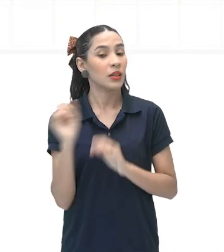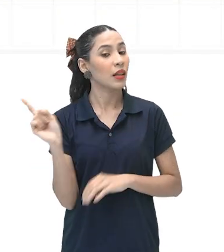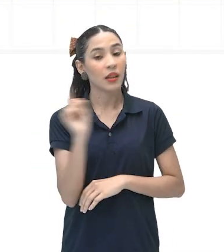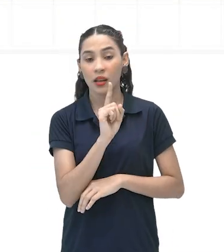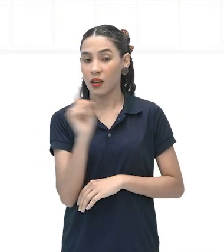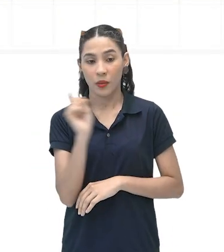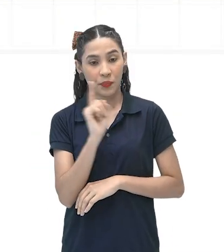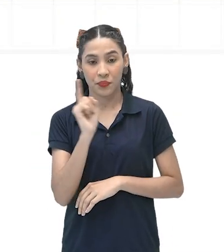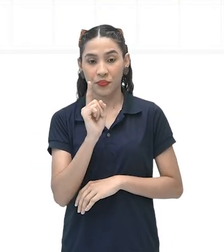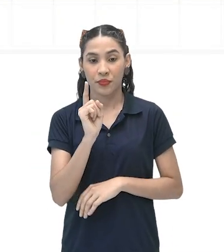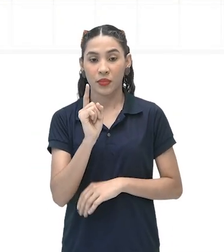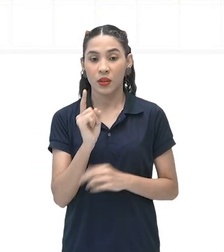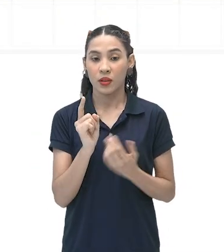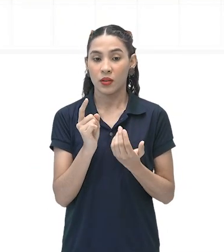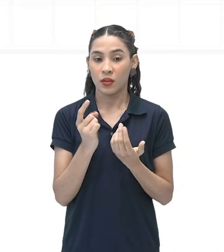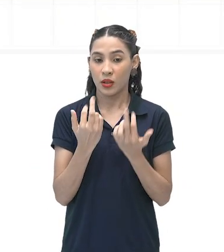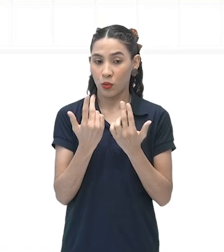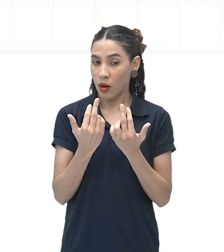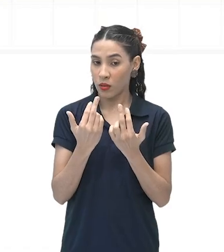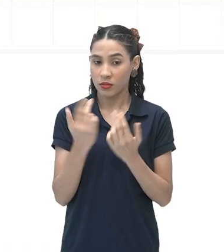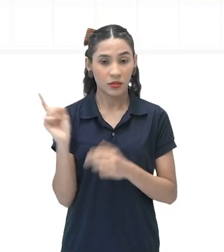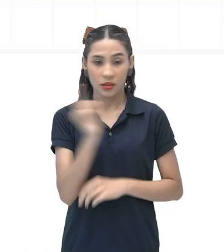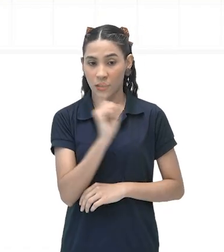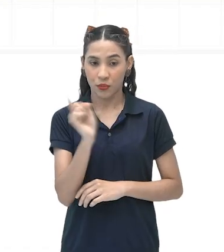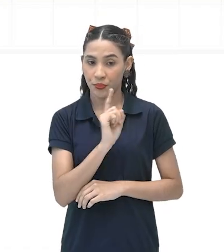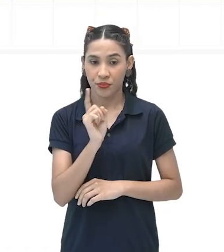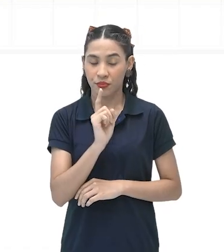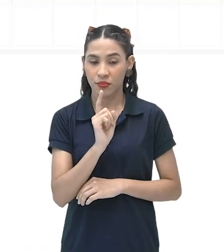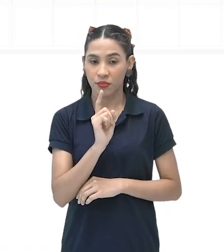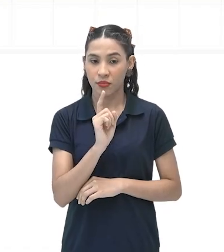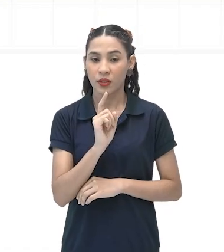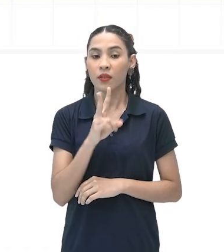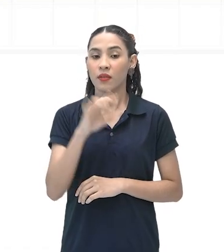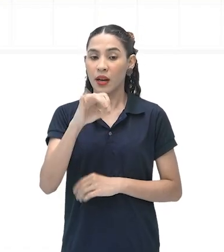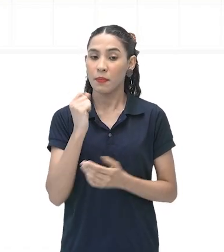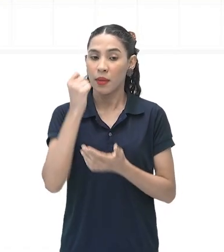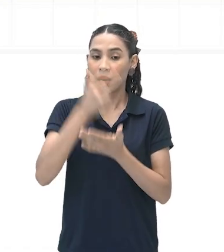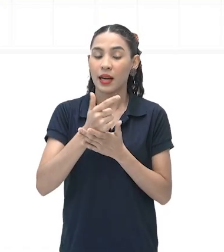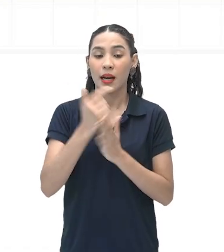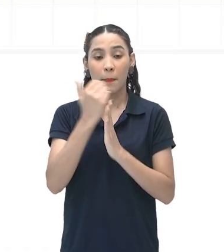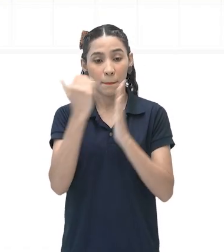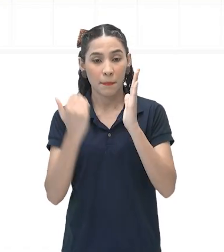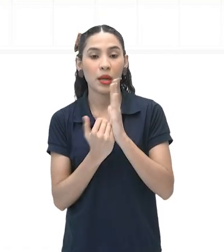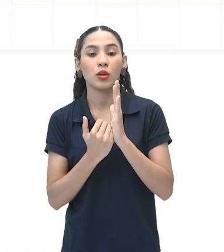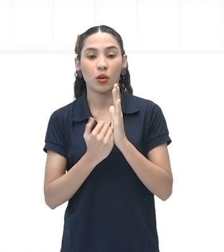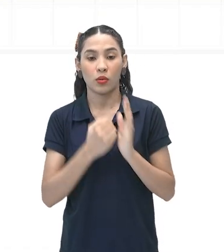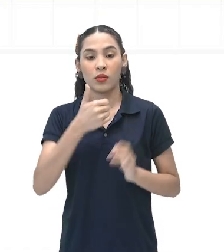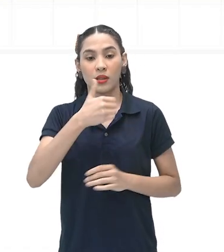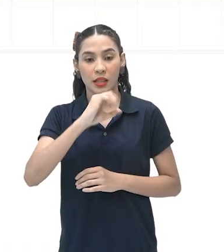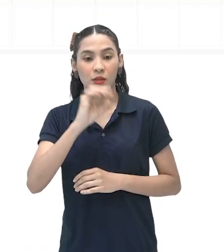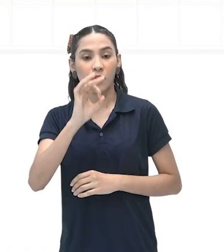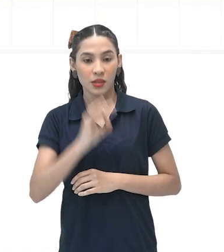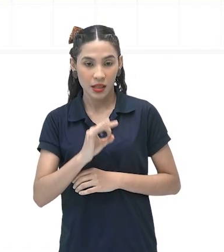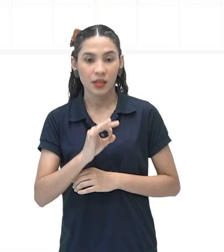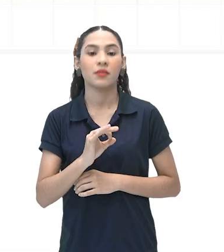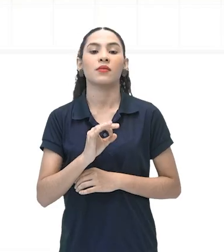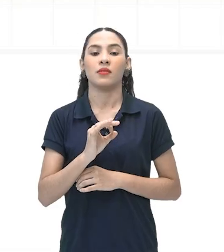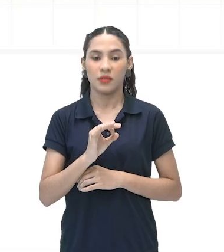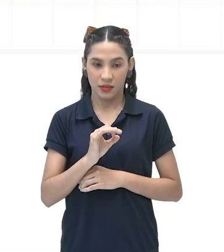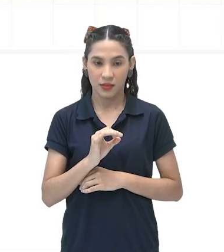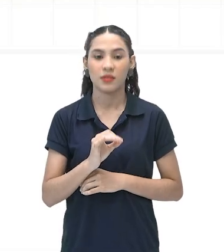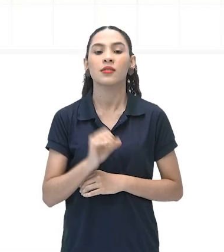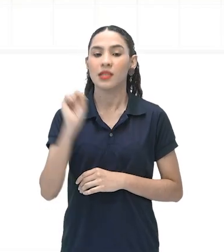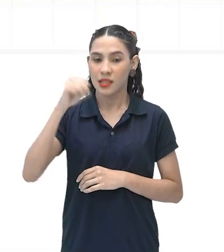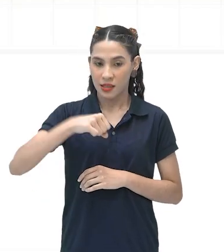superior? Não. Ele vai pagar o mesmo valor? Também não. Ele vai pagar um valor menor do que o valor de 10%